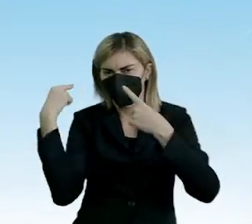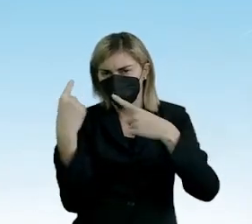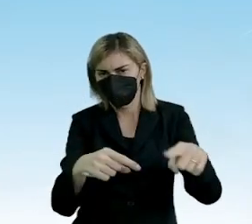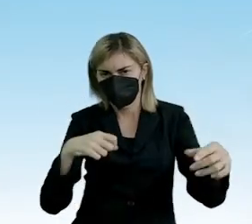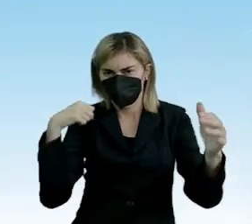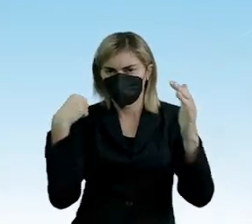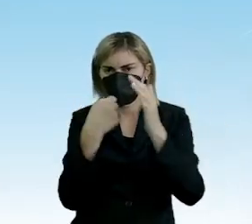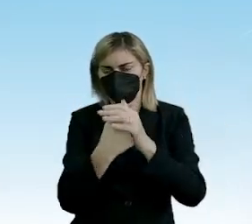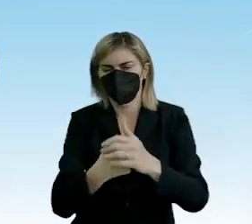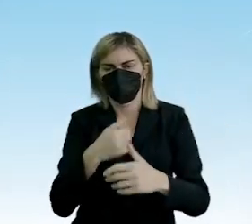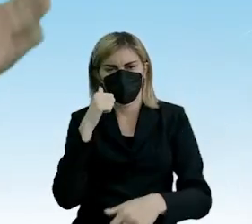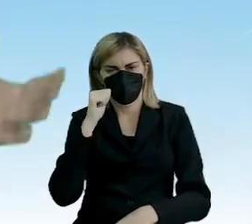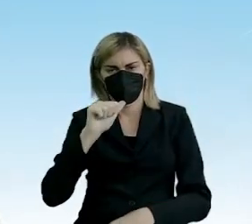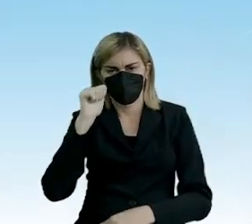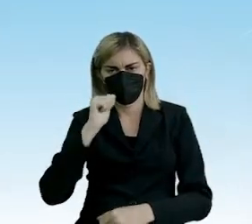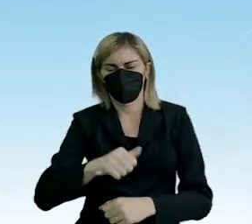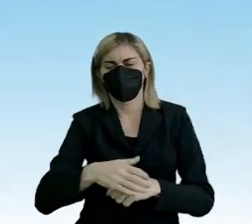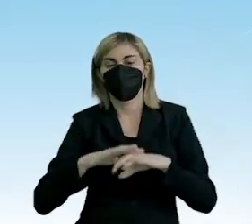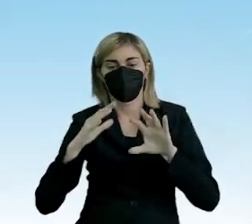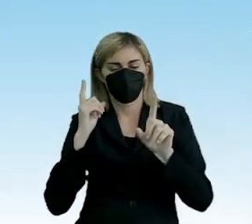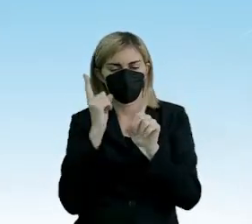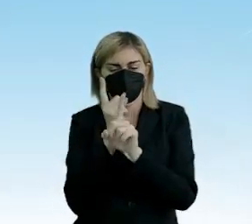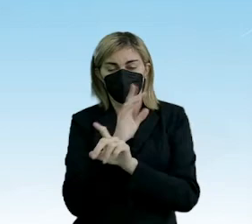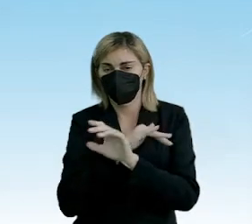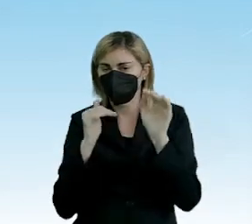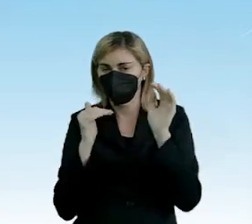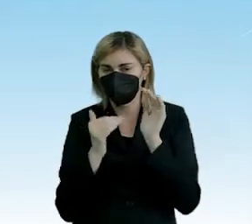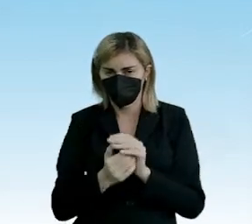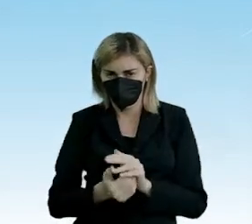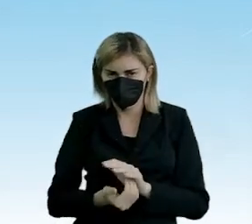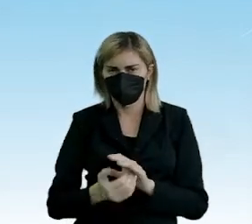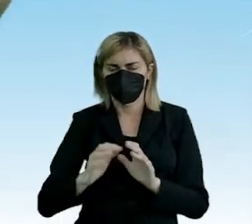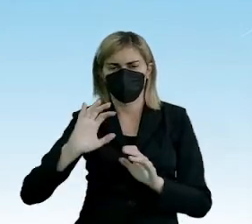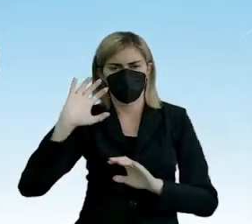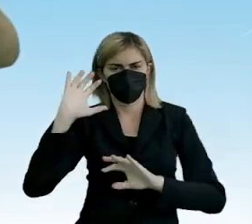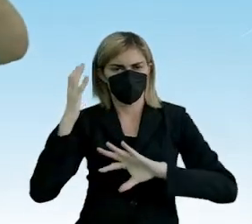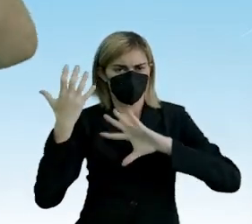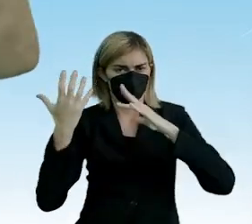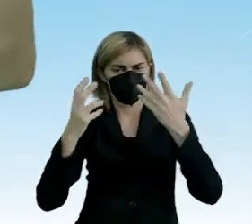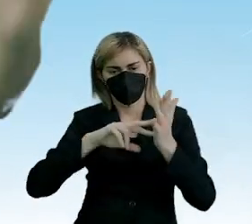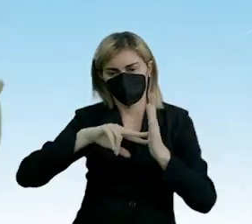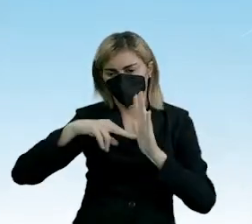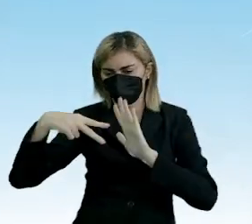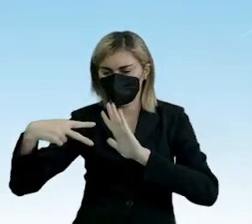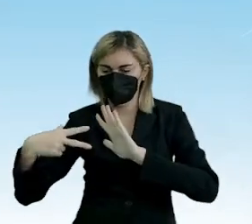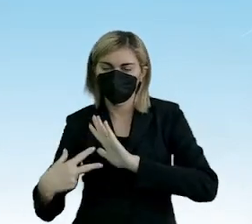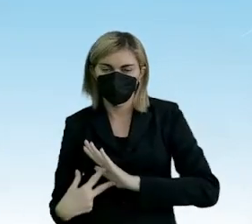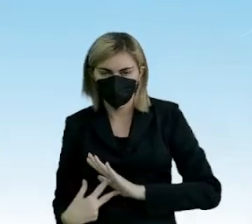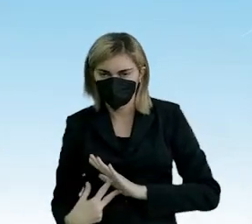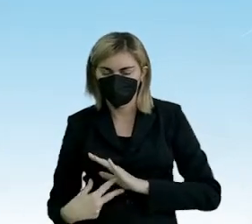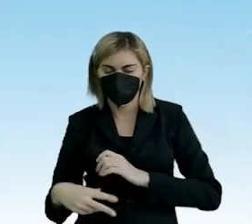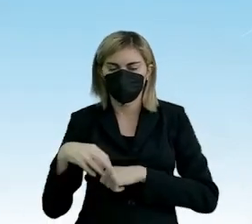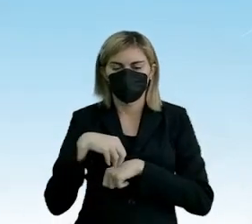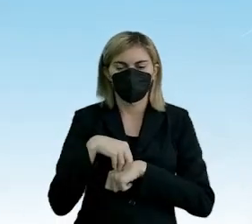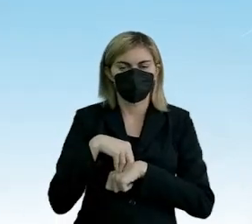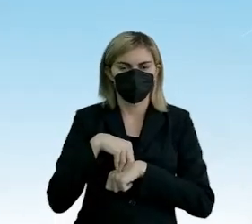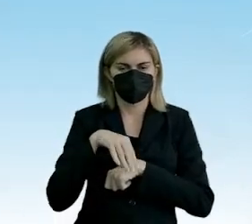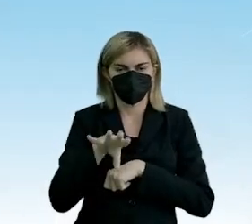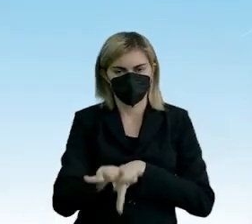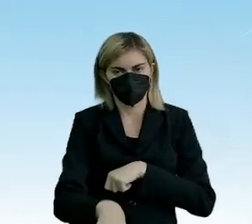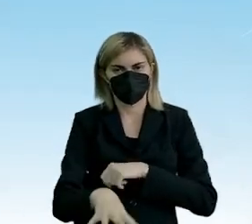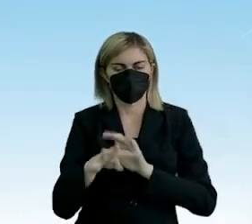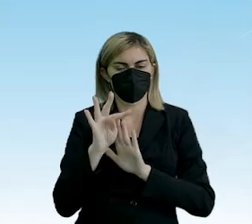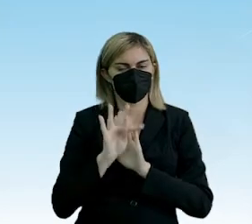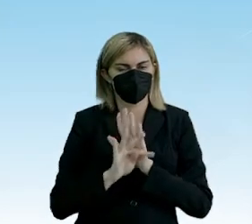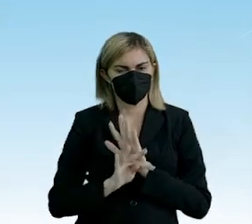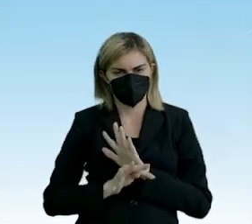mulher. Então, nós encontramos tudo isso, são os efeitos de sentido, aquilo que está se colocando dentro do